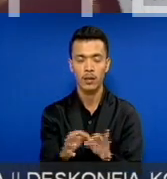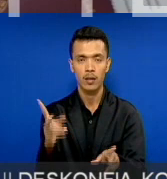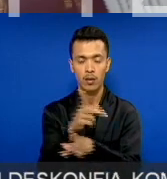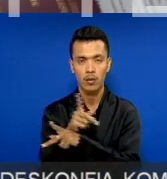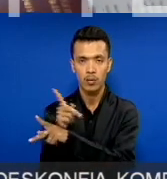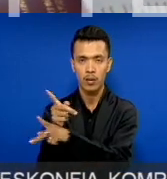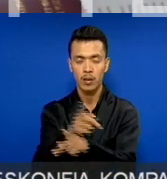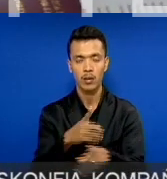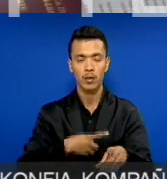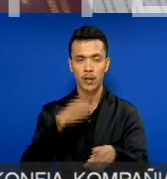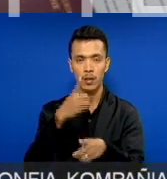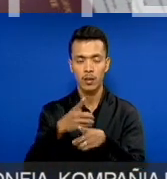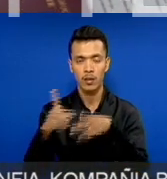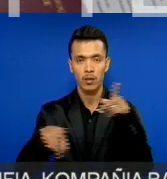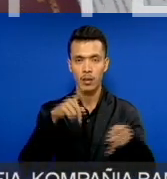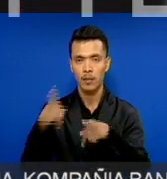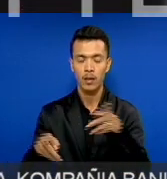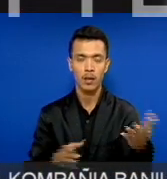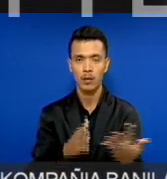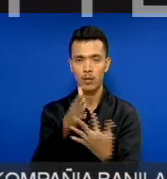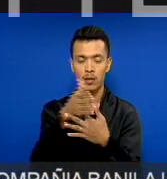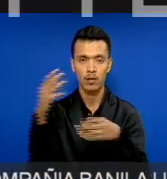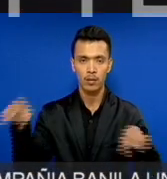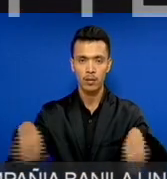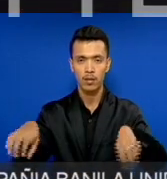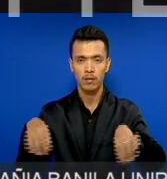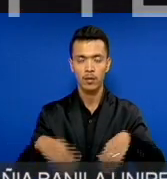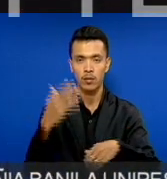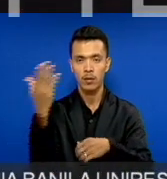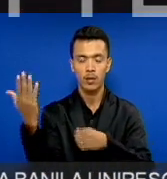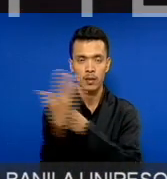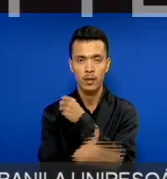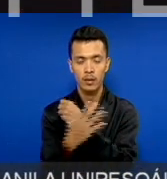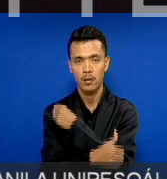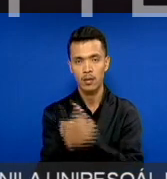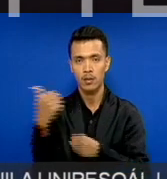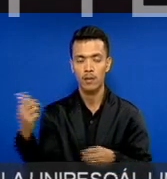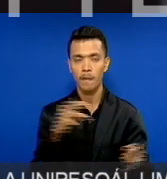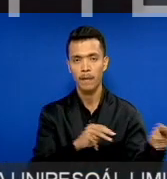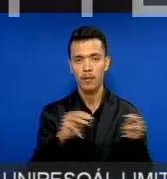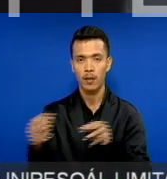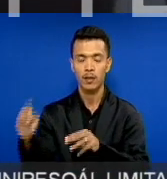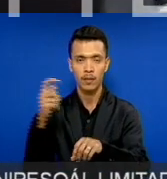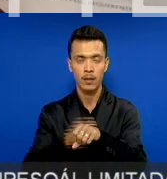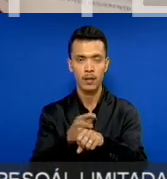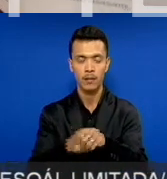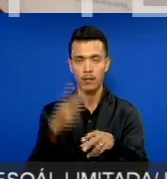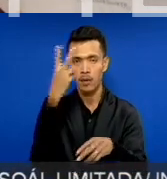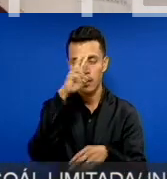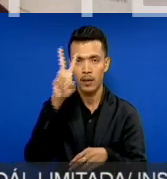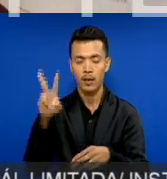Auto-assegura direito cidadão com de acesso para serviço e a relior. Também né, mudança para duração passaporte, se haremos